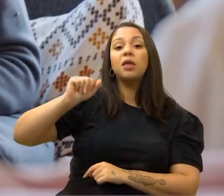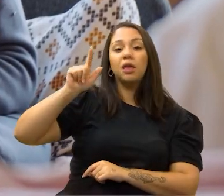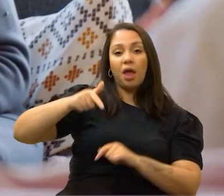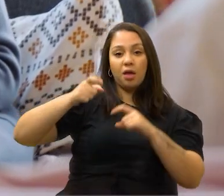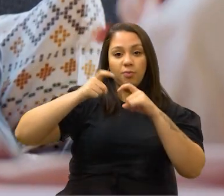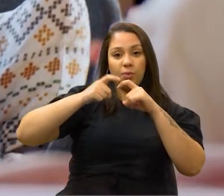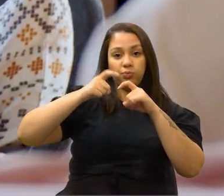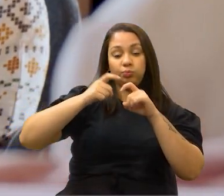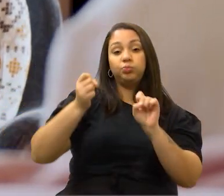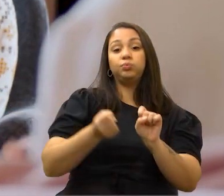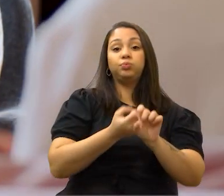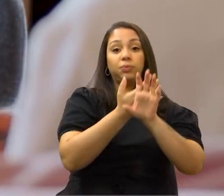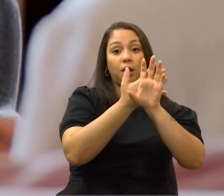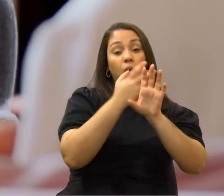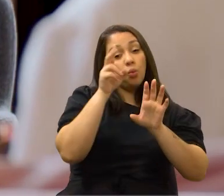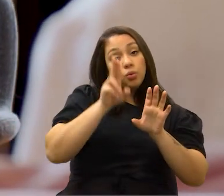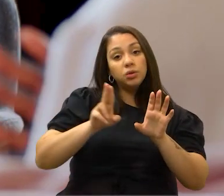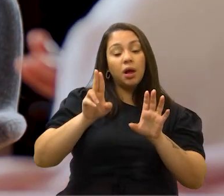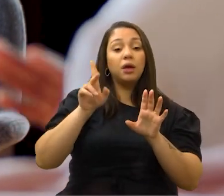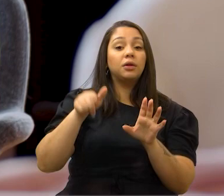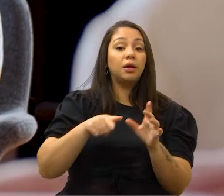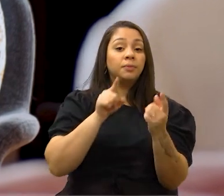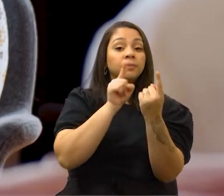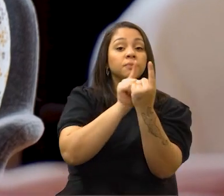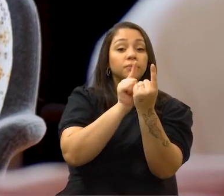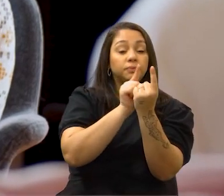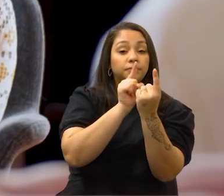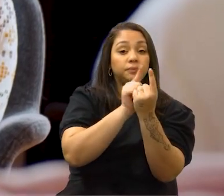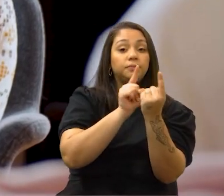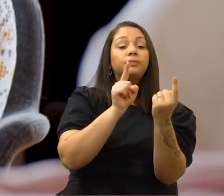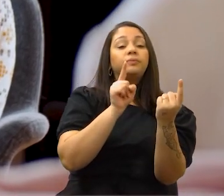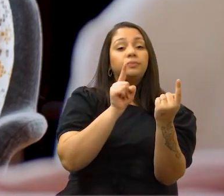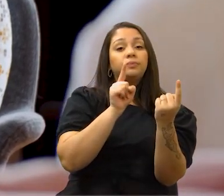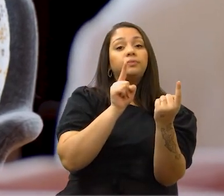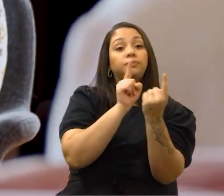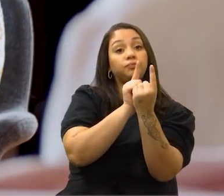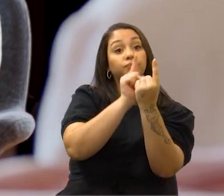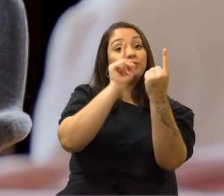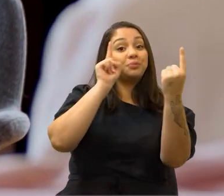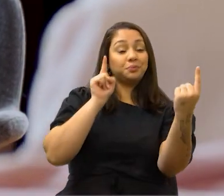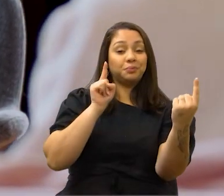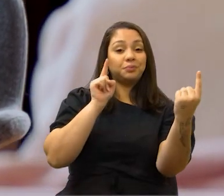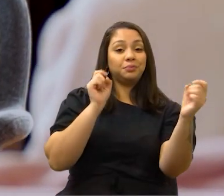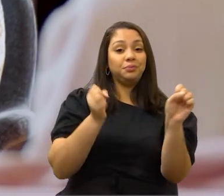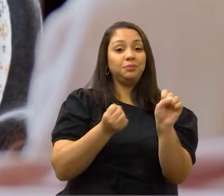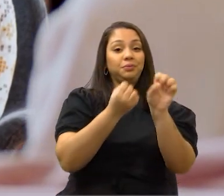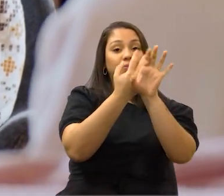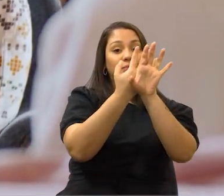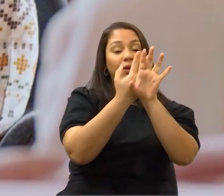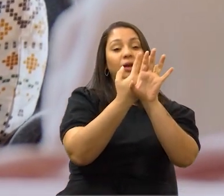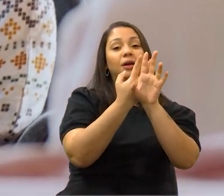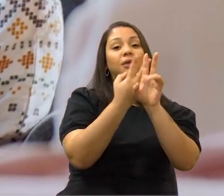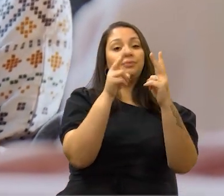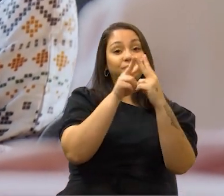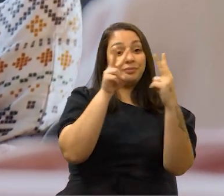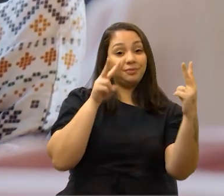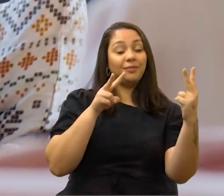ser usado. Então, as consultas médicas, né, online, essas coisas,